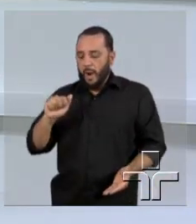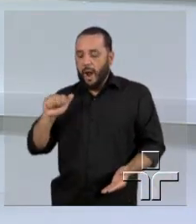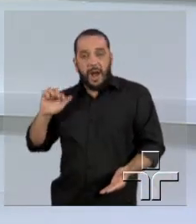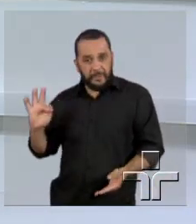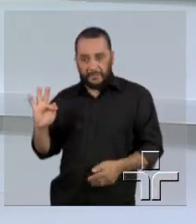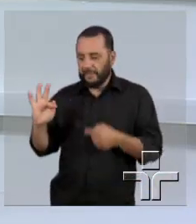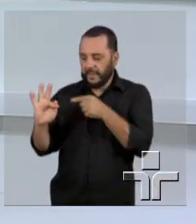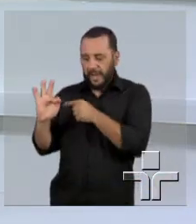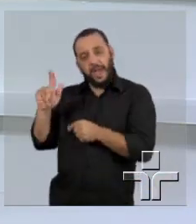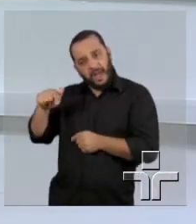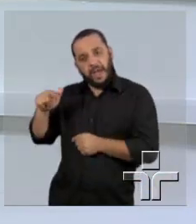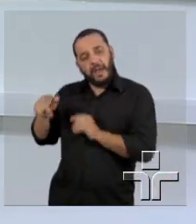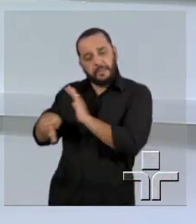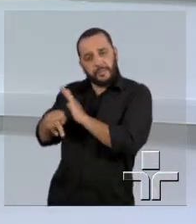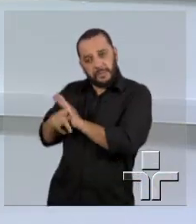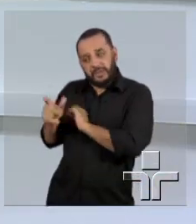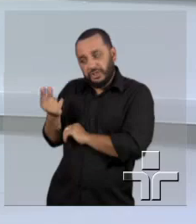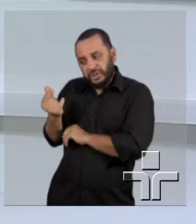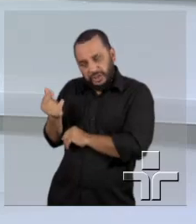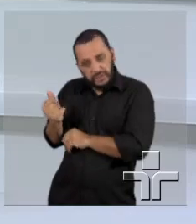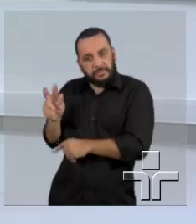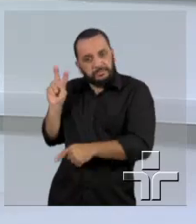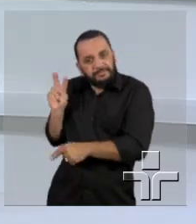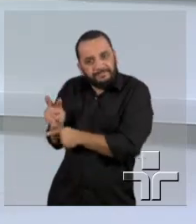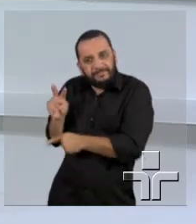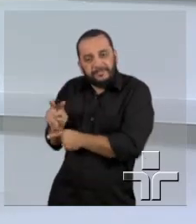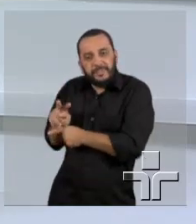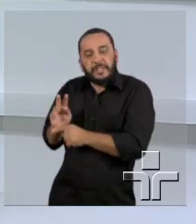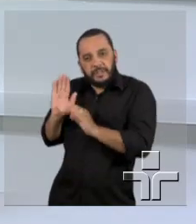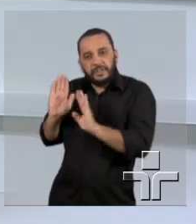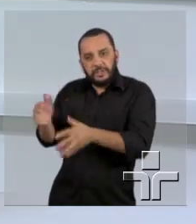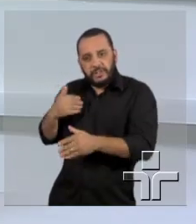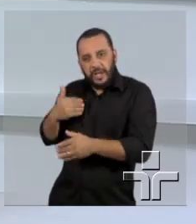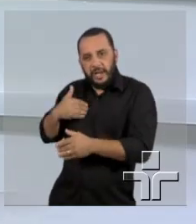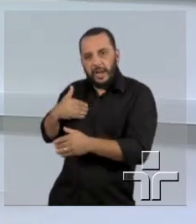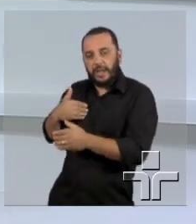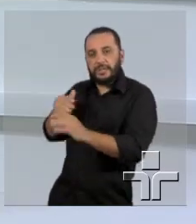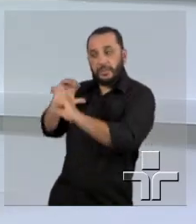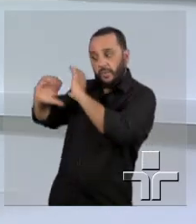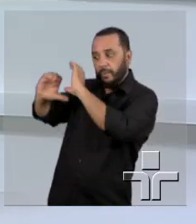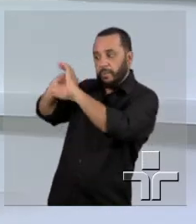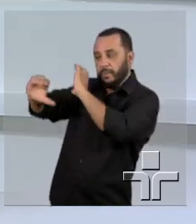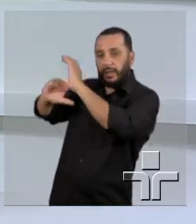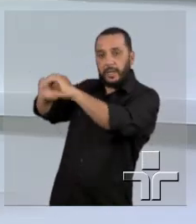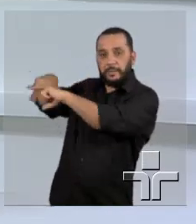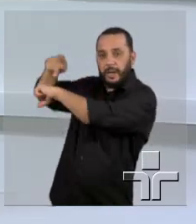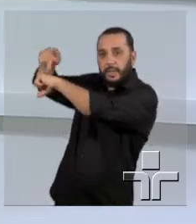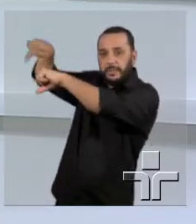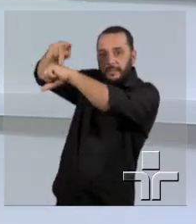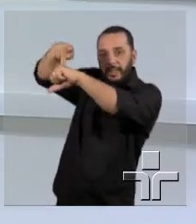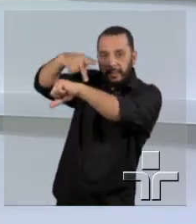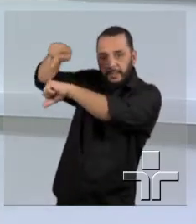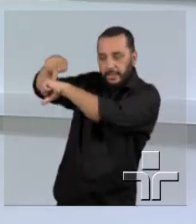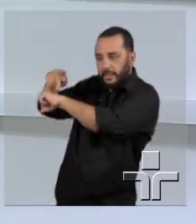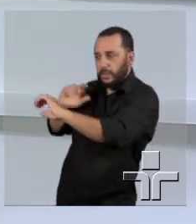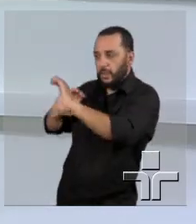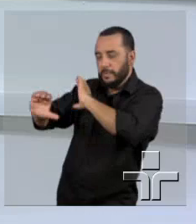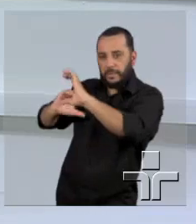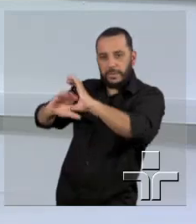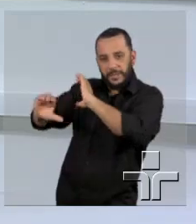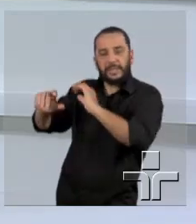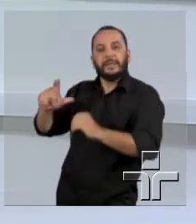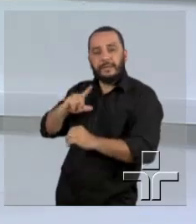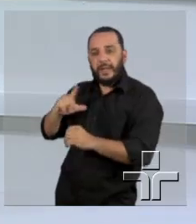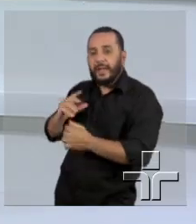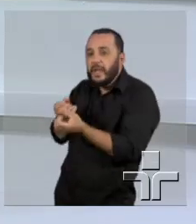unidade financeira, conversa com outros organismos internacionais e abastecem esses outros organismos, como